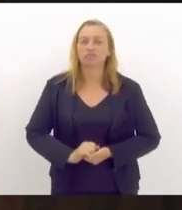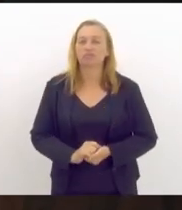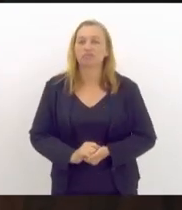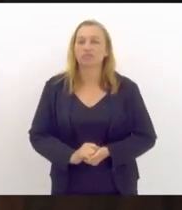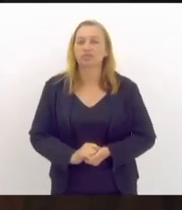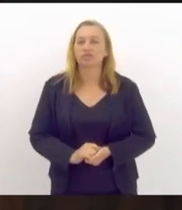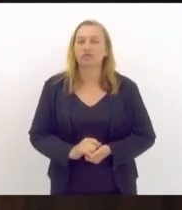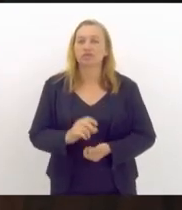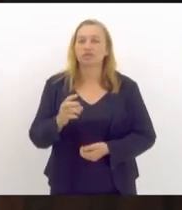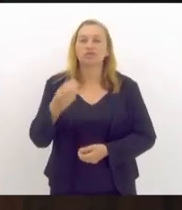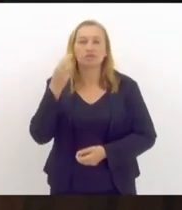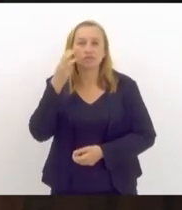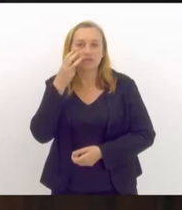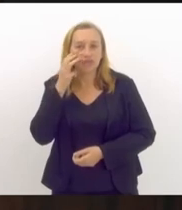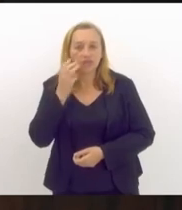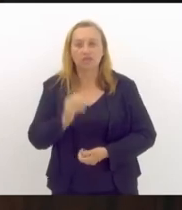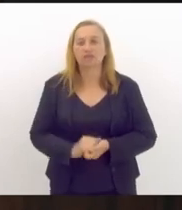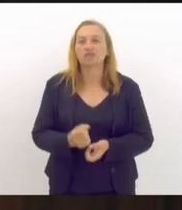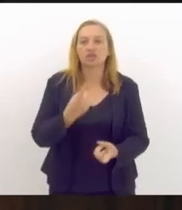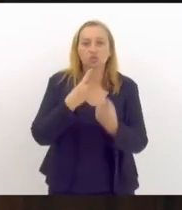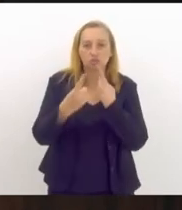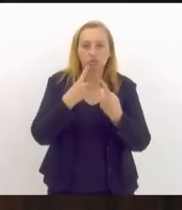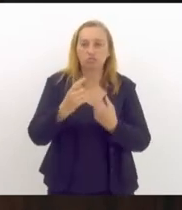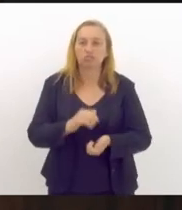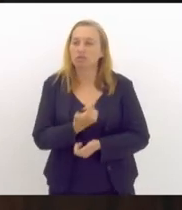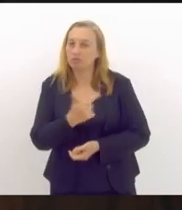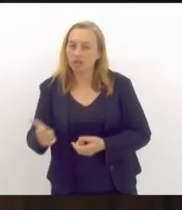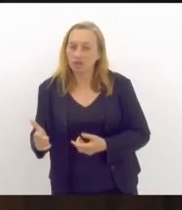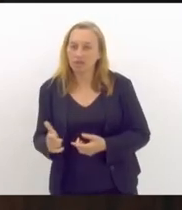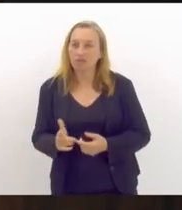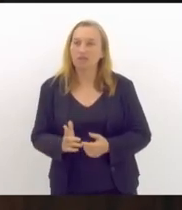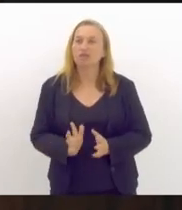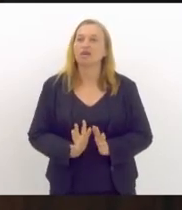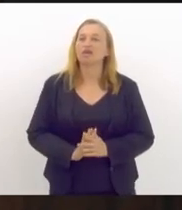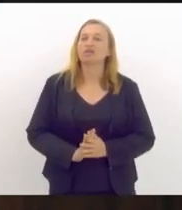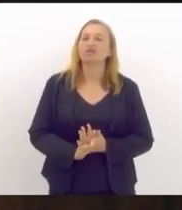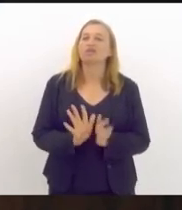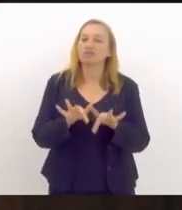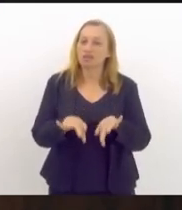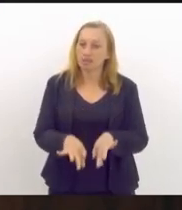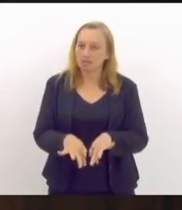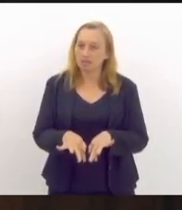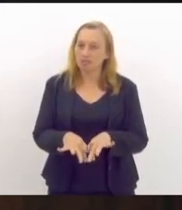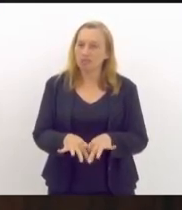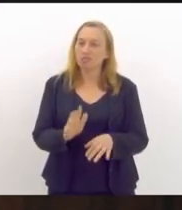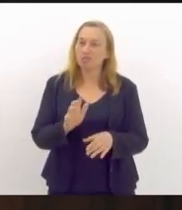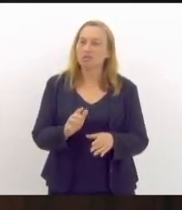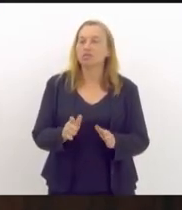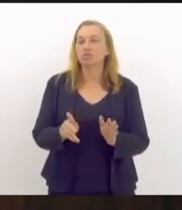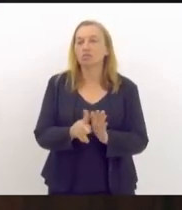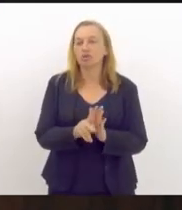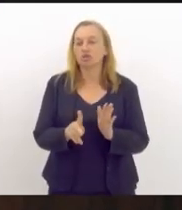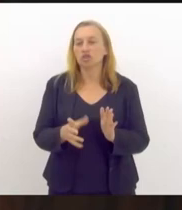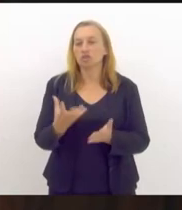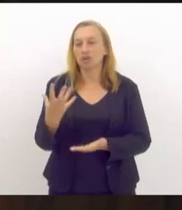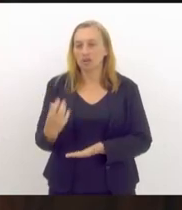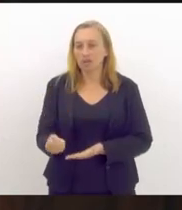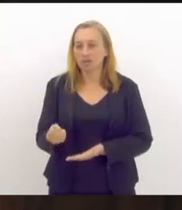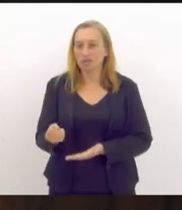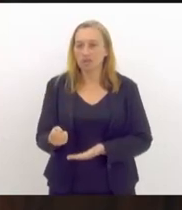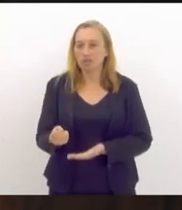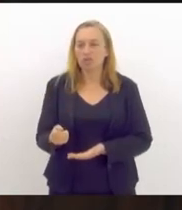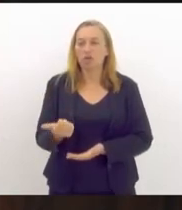e Valdete Carneiro em discussão não havendo o que Queira discutir encerrada discussão projeto recebeu